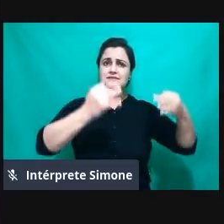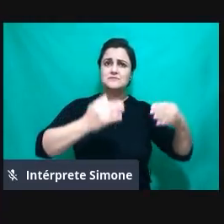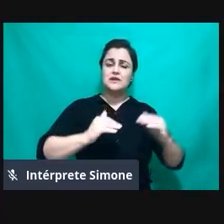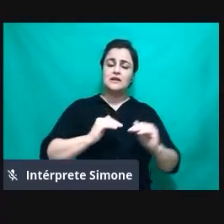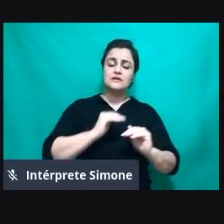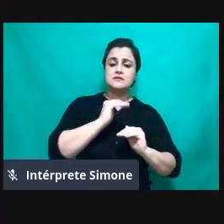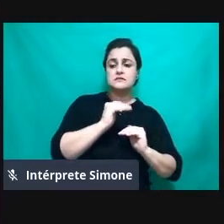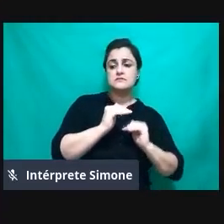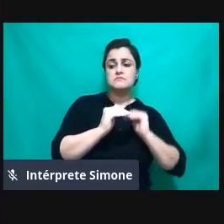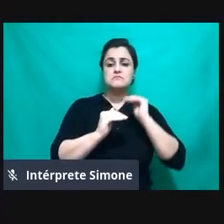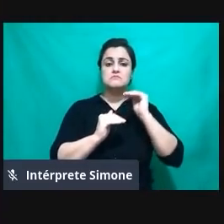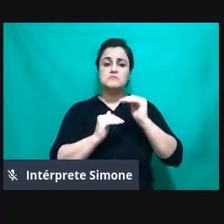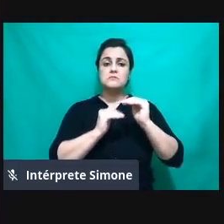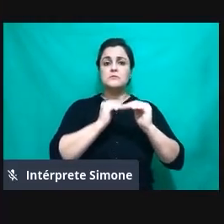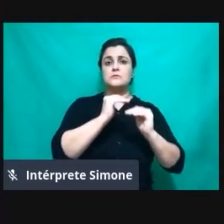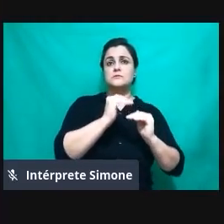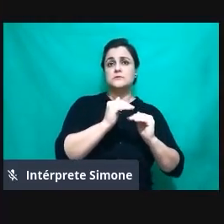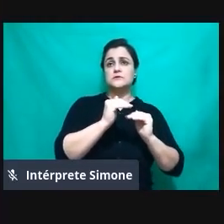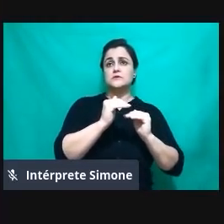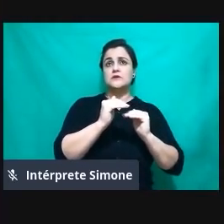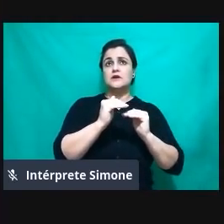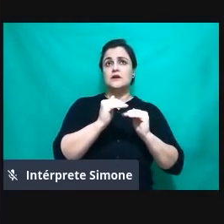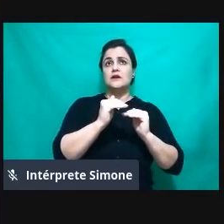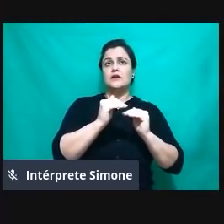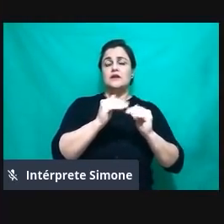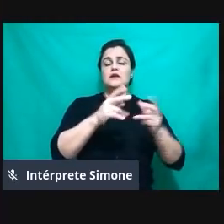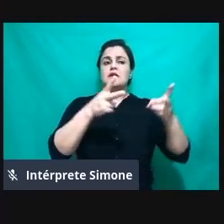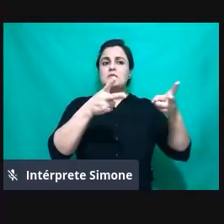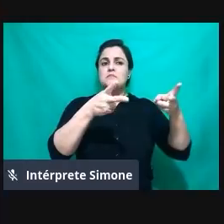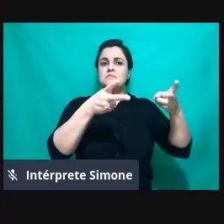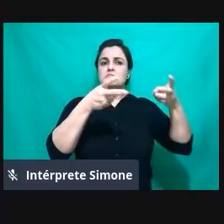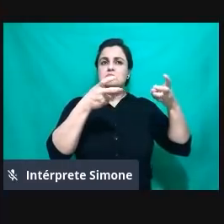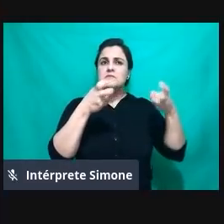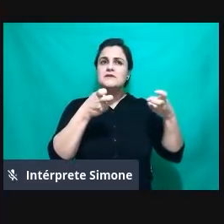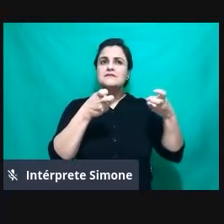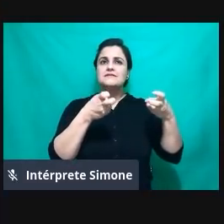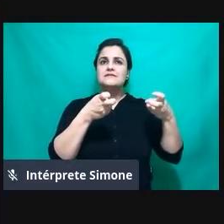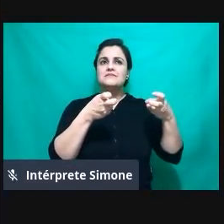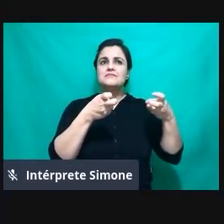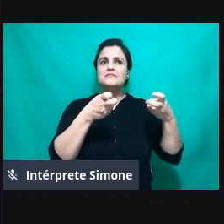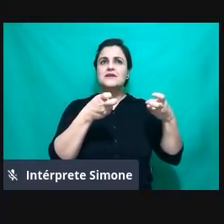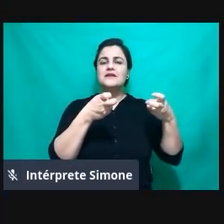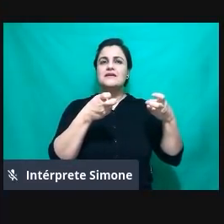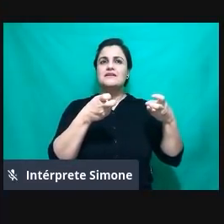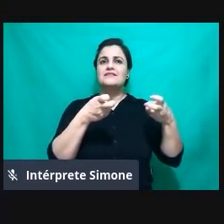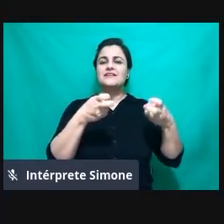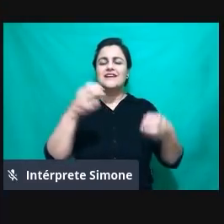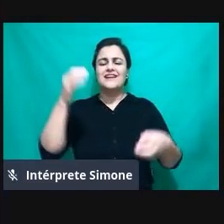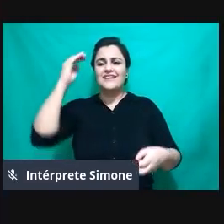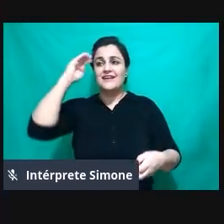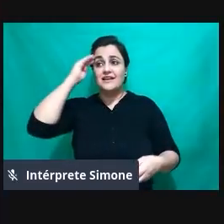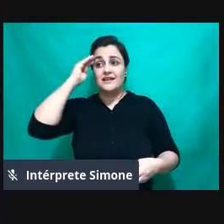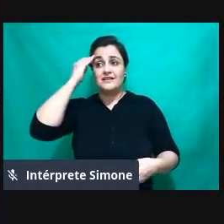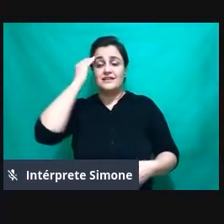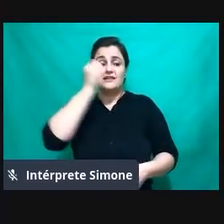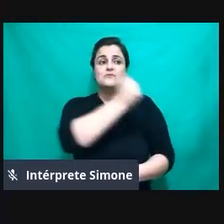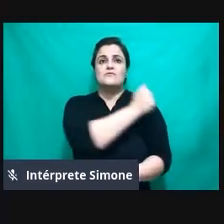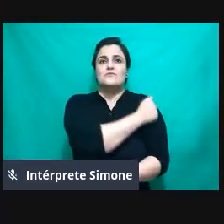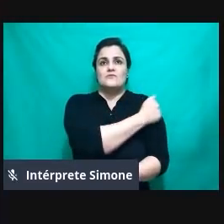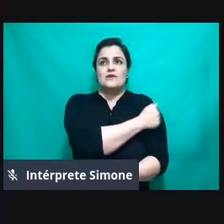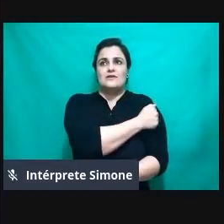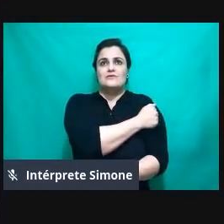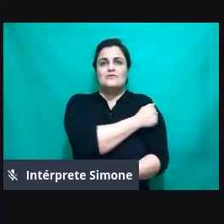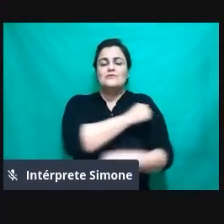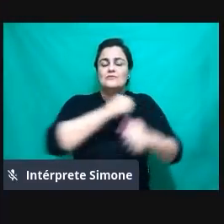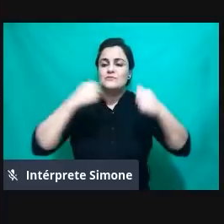não posso esquecer que eu tenho que fazer com que meu aluno ele tenha esse pensamento construído.